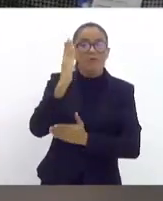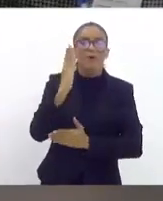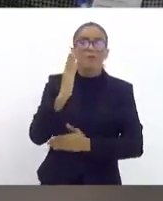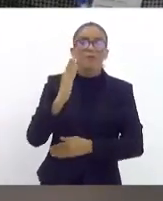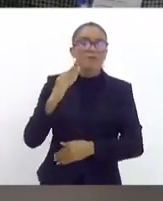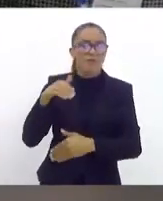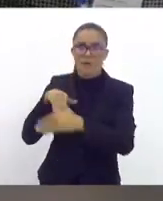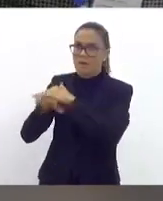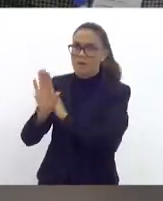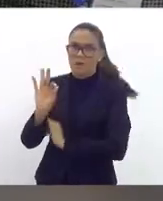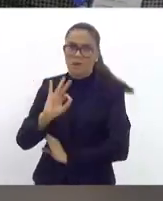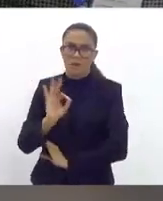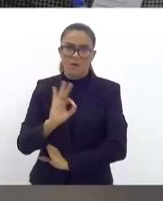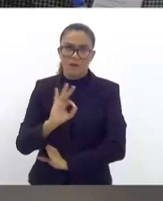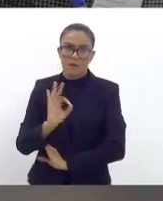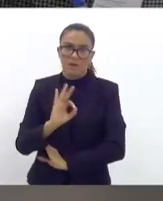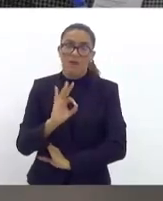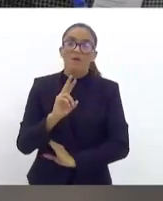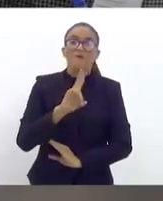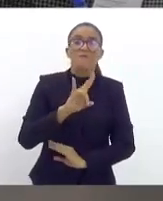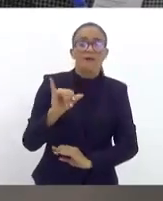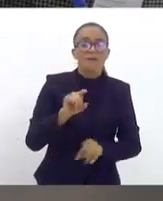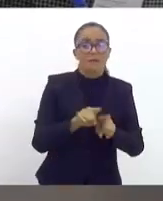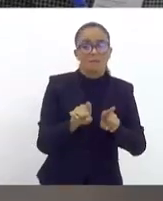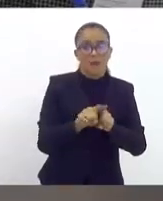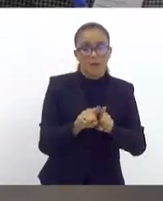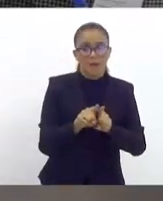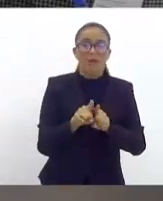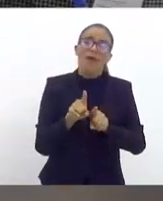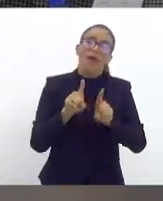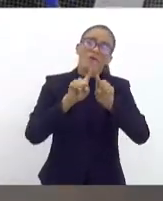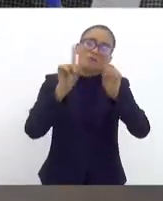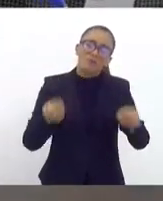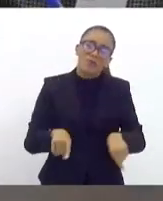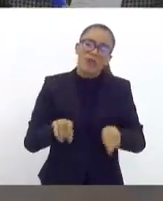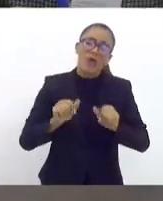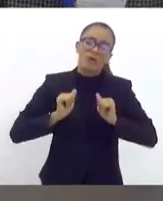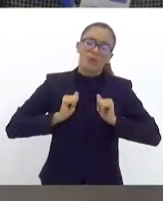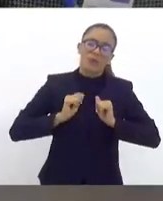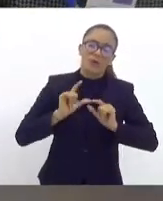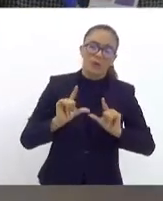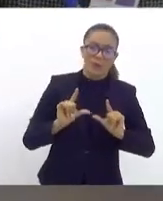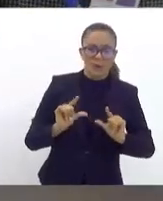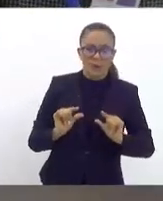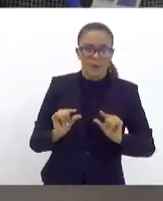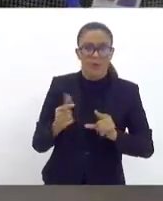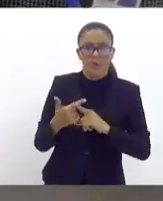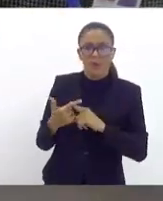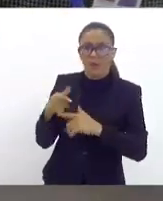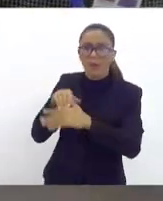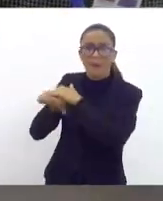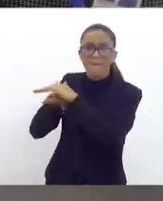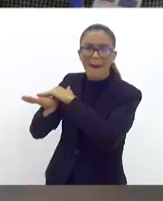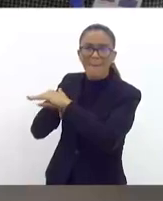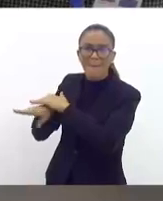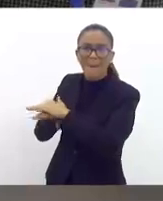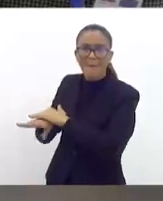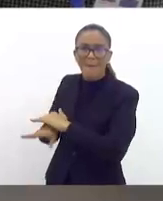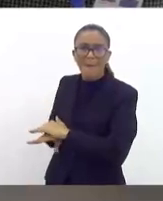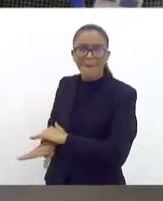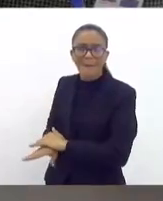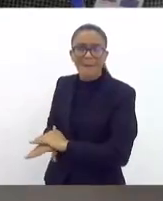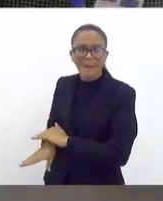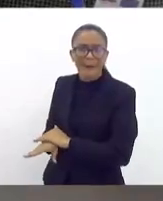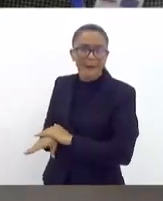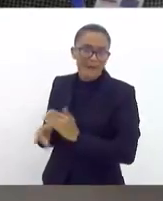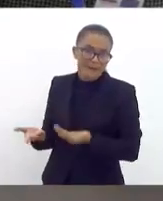ser um Maná para os funcionários que ficam arquivando e desarquivando milhares de projeto tá Prontinho para entrar em